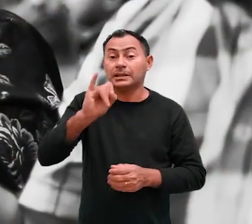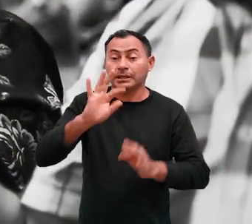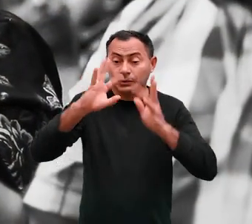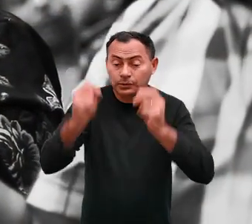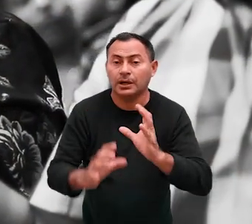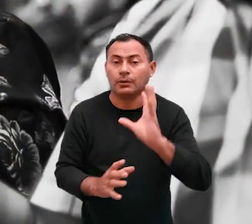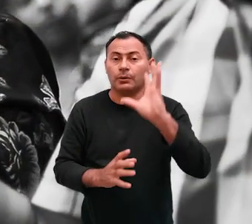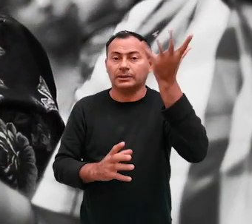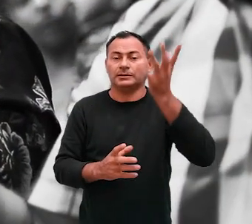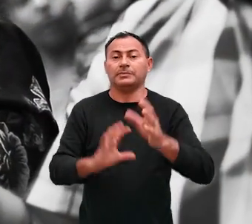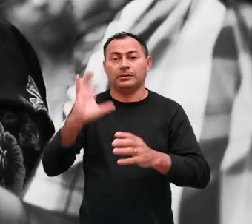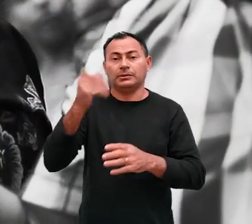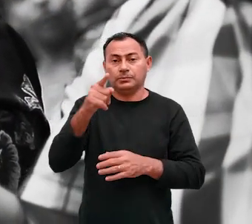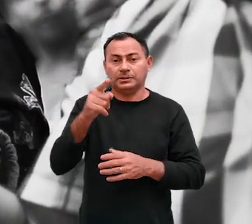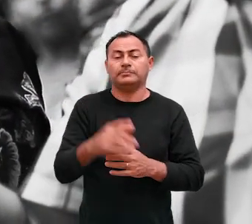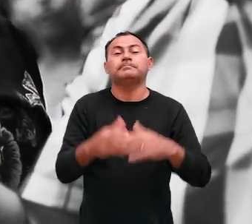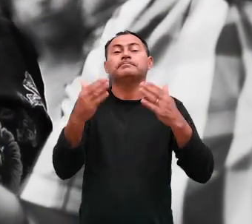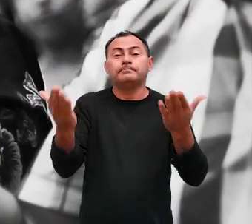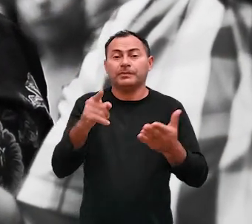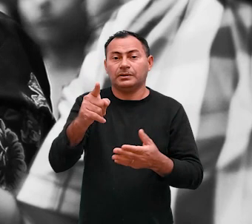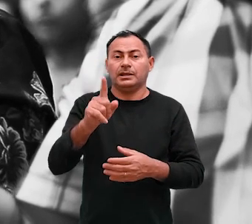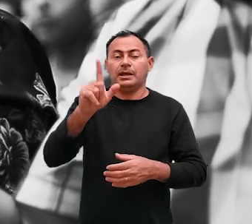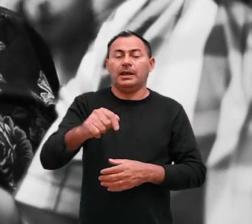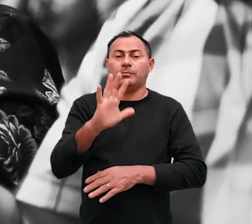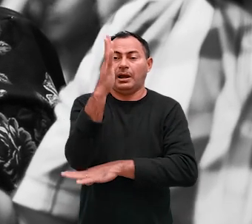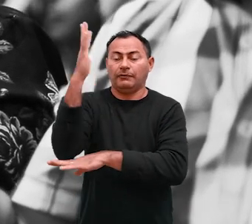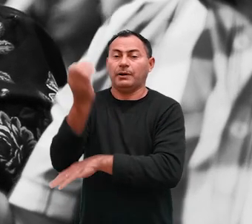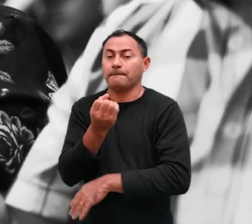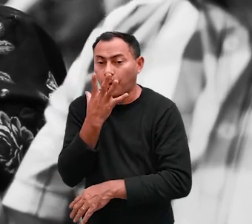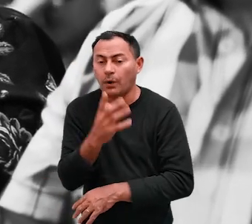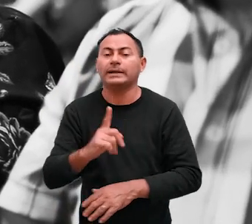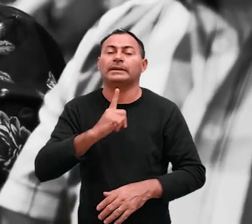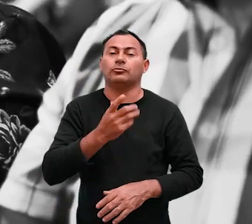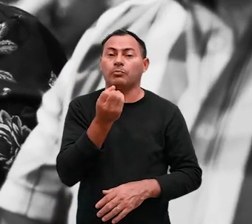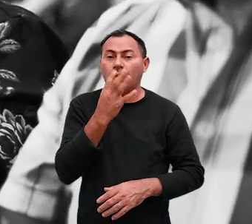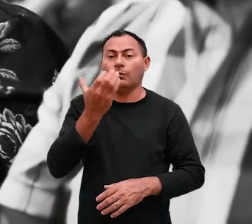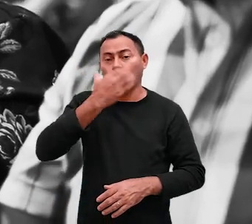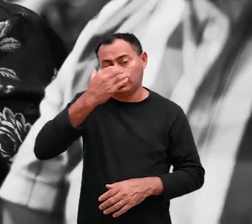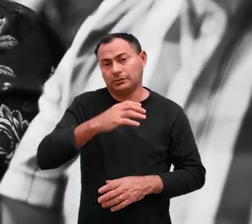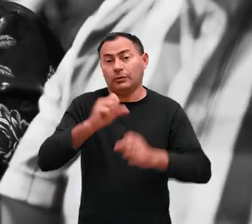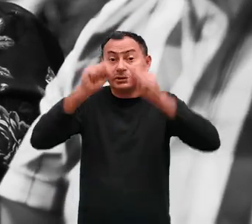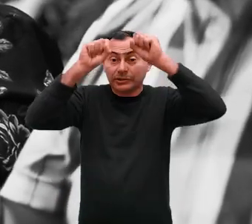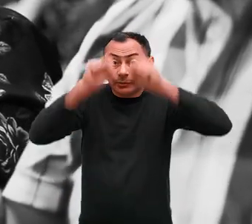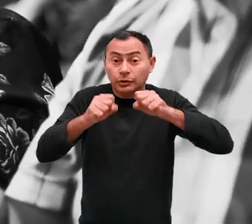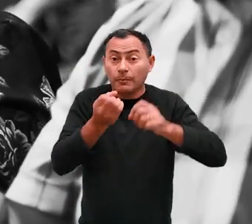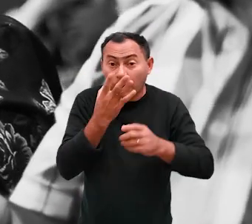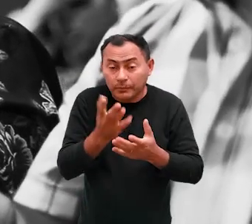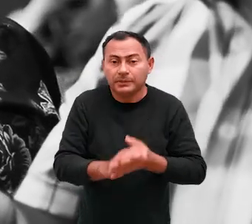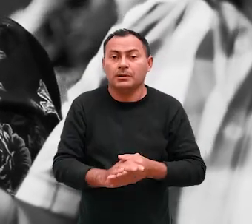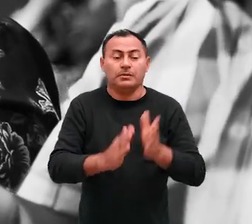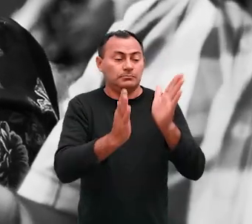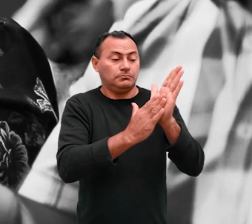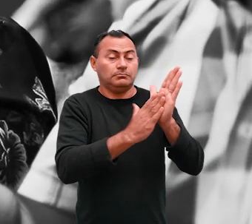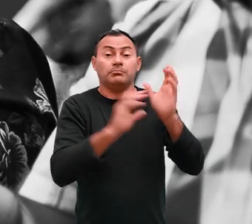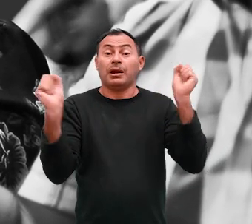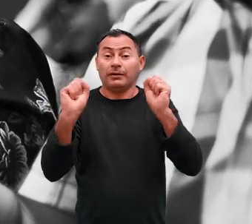tudo isso aconteceu e acontece em você, então você é uma árvore boa e dá bons frutos. Esta é uma promessa